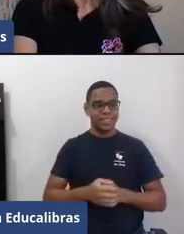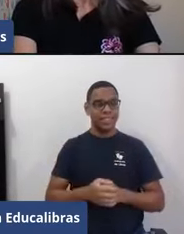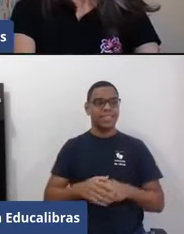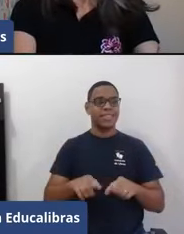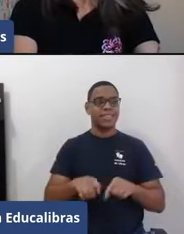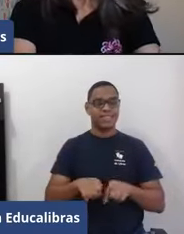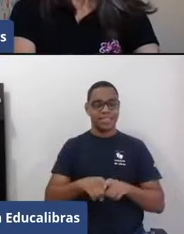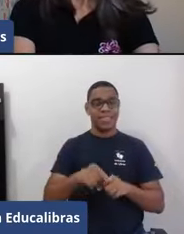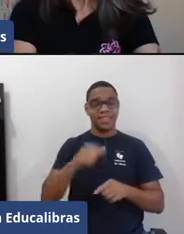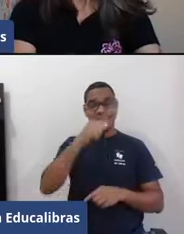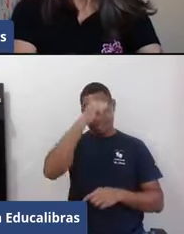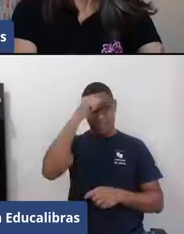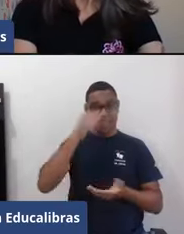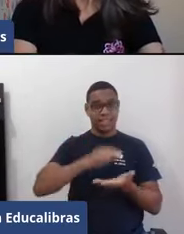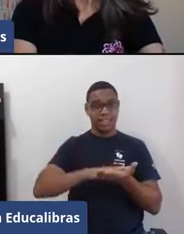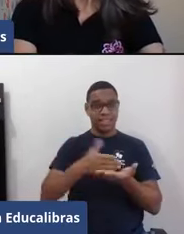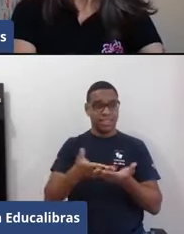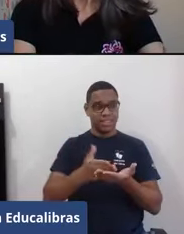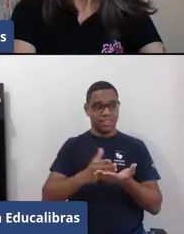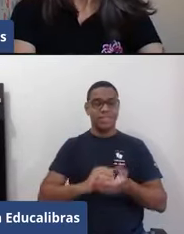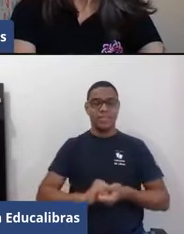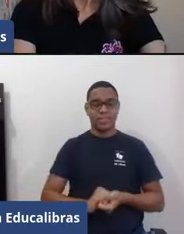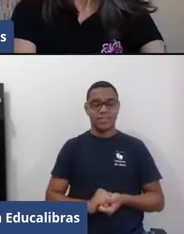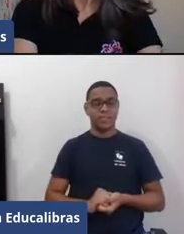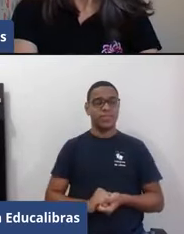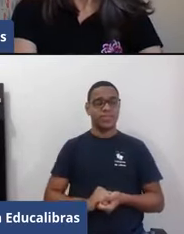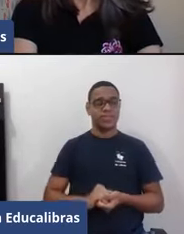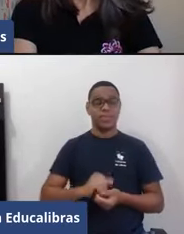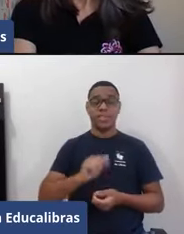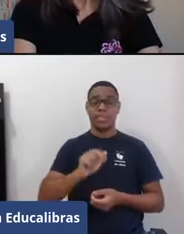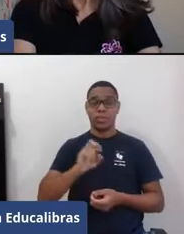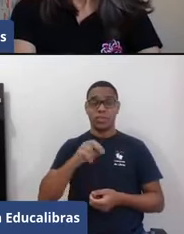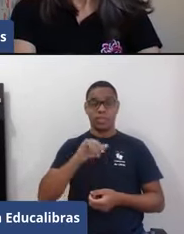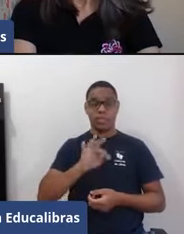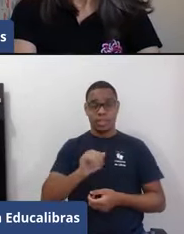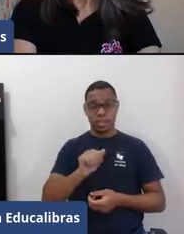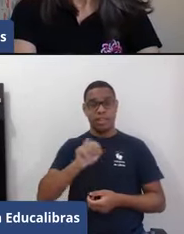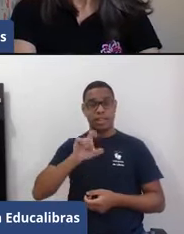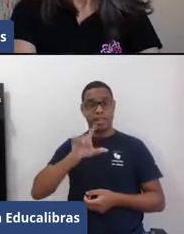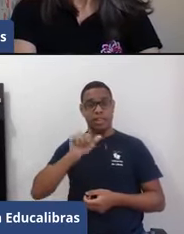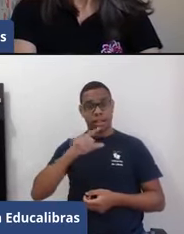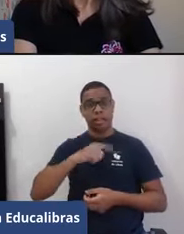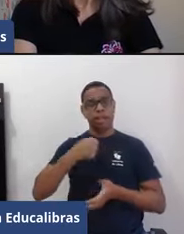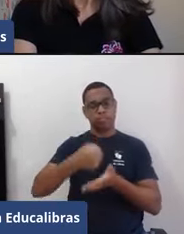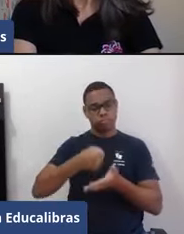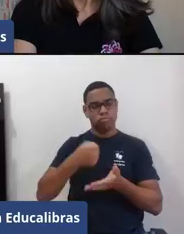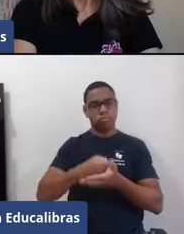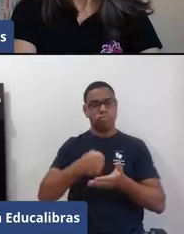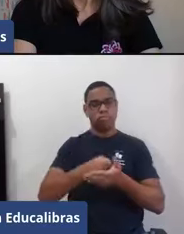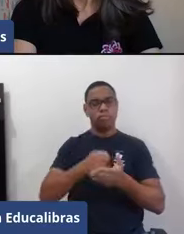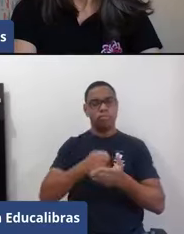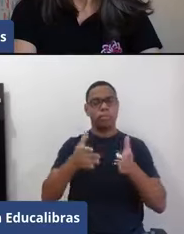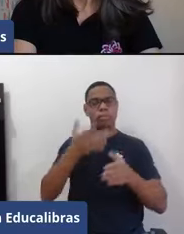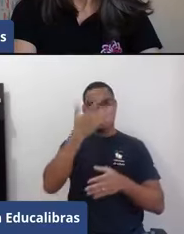nos acompanhando. Bom, Gersonita e Eliane são duas grandes militantes aí da causa da pessoa com